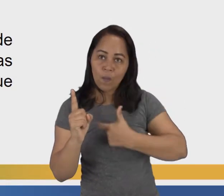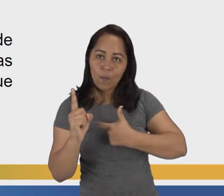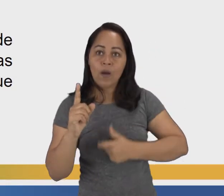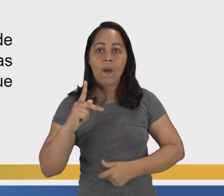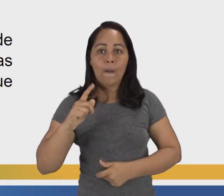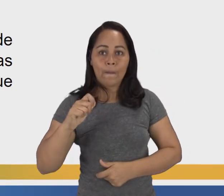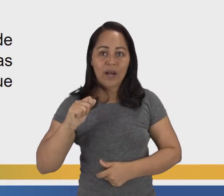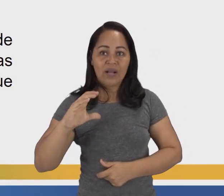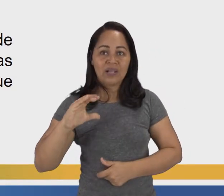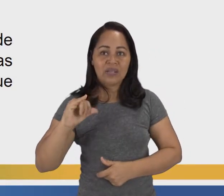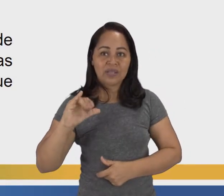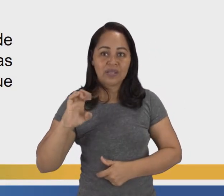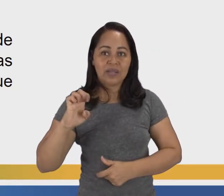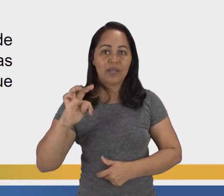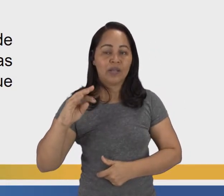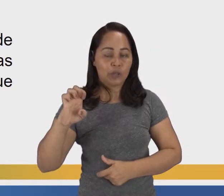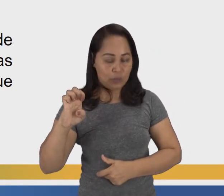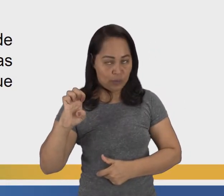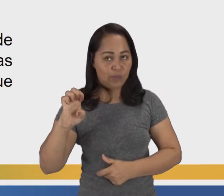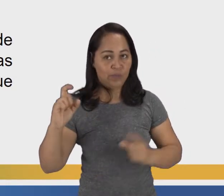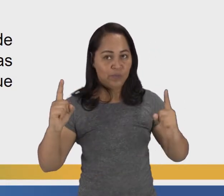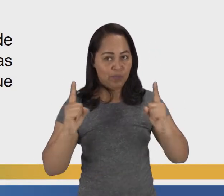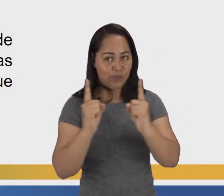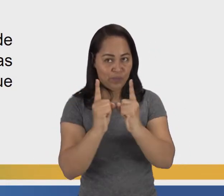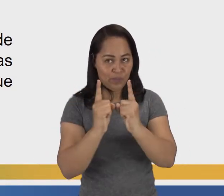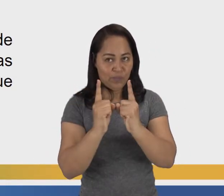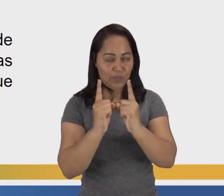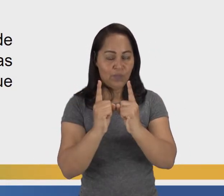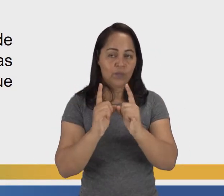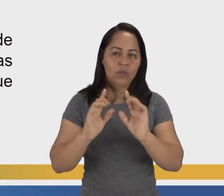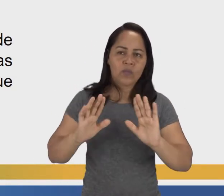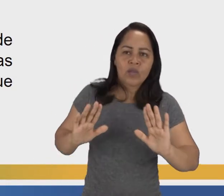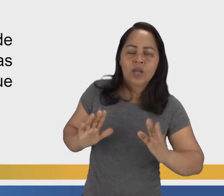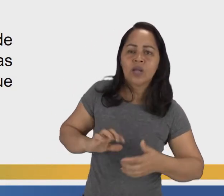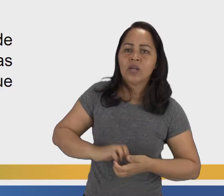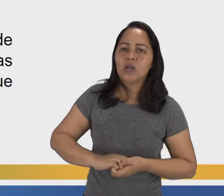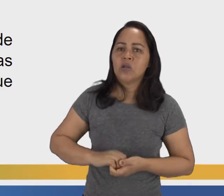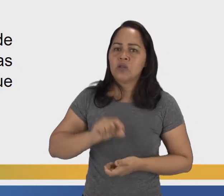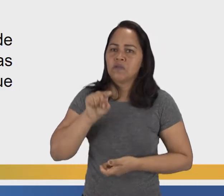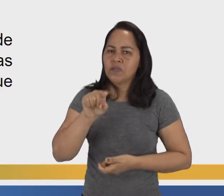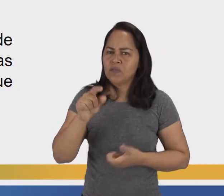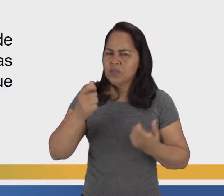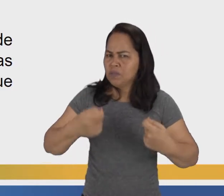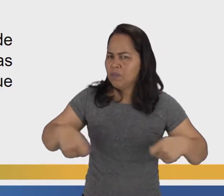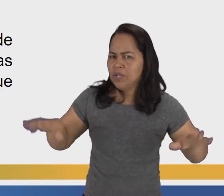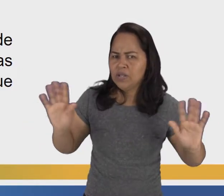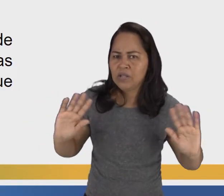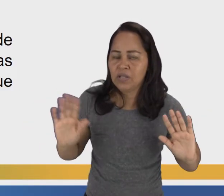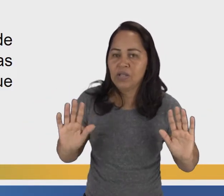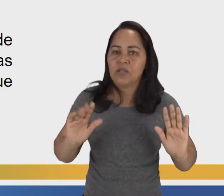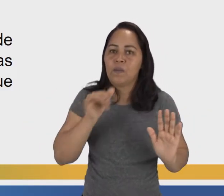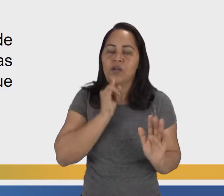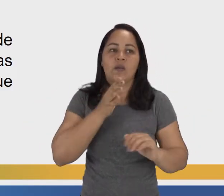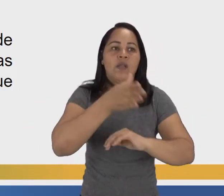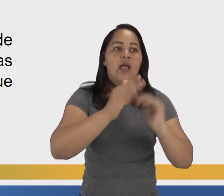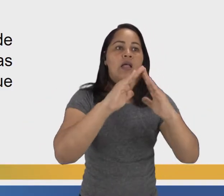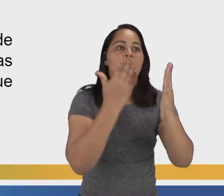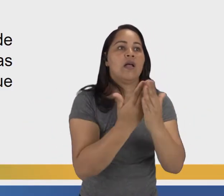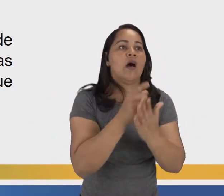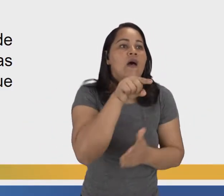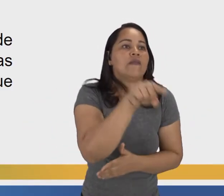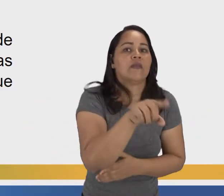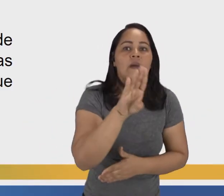usar em nosso dia a dia. Ou seja, você não precisa ter uma aula na escola dizendo, olha, isso aqui é